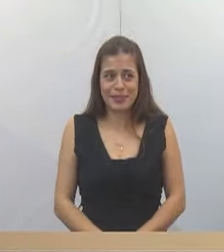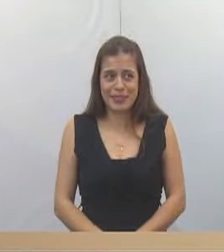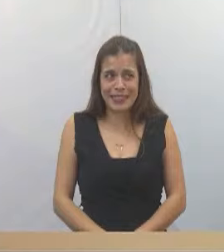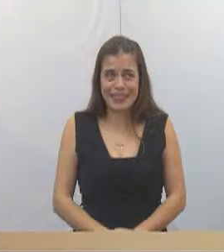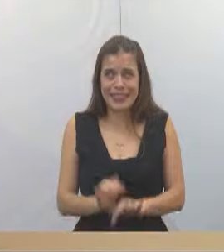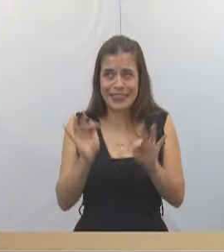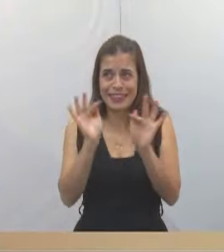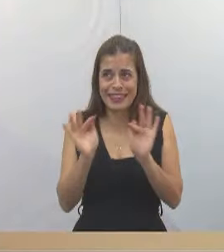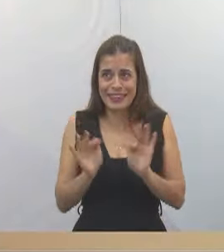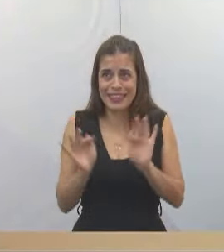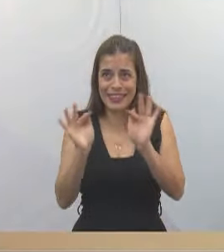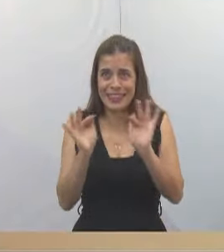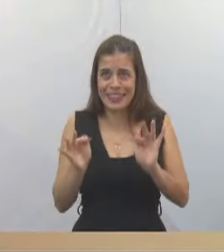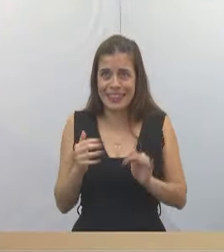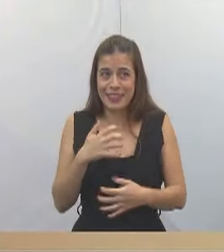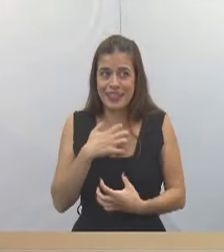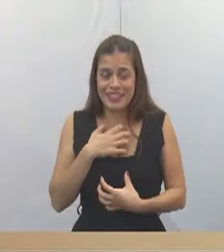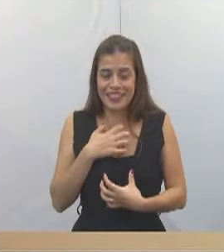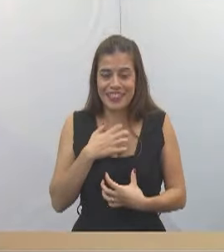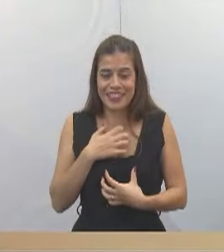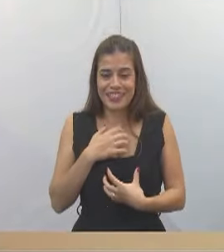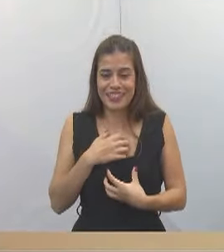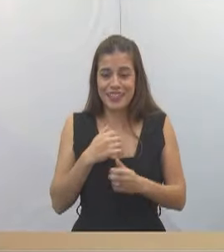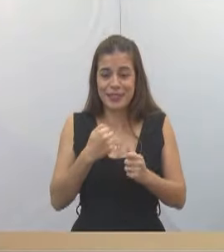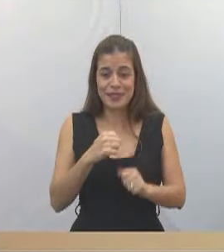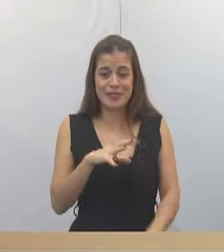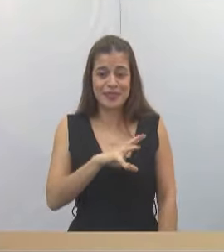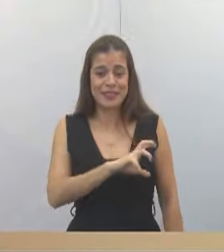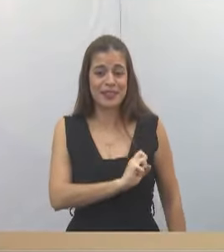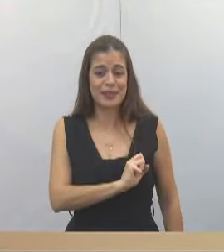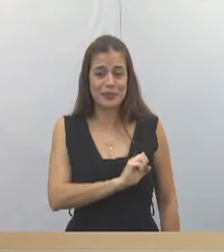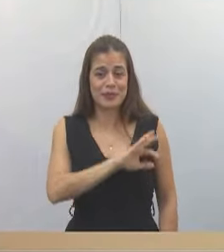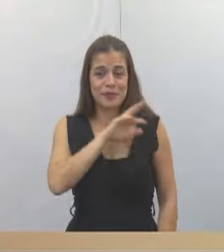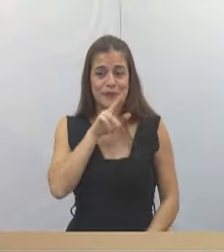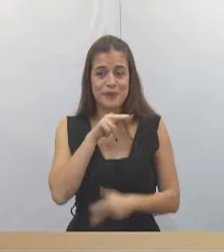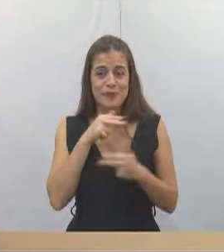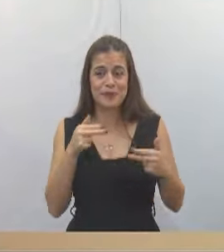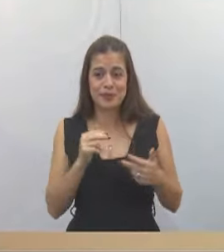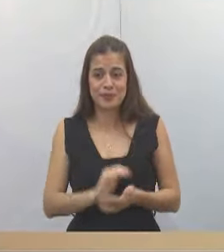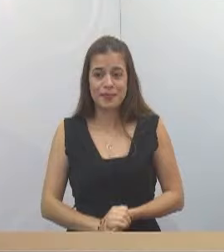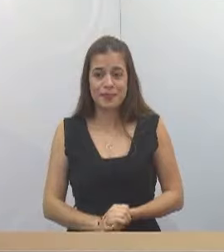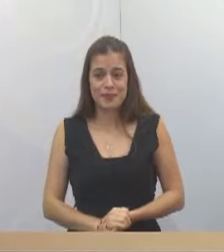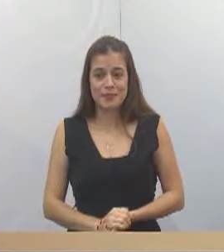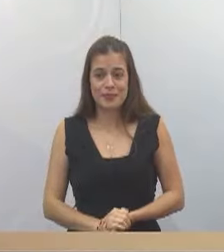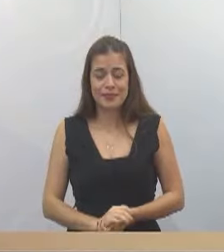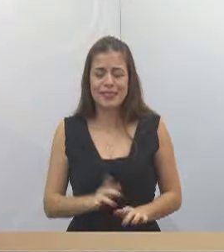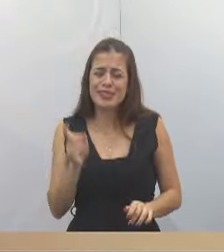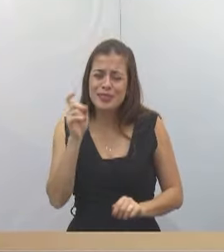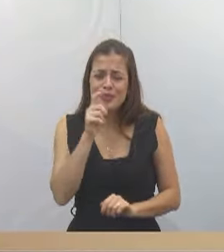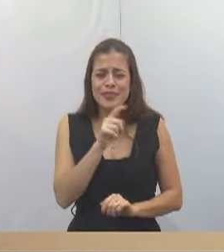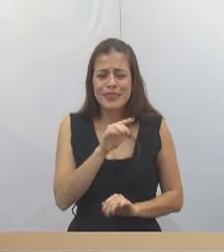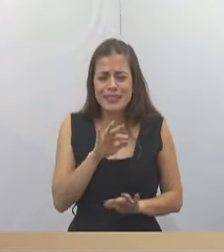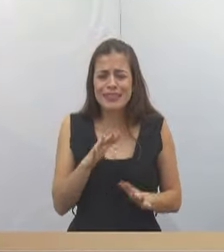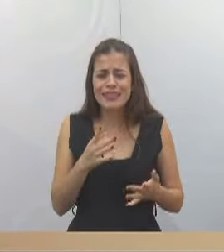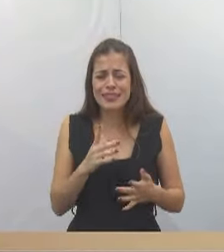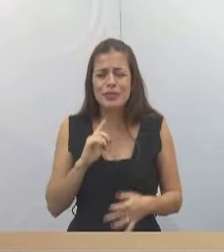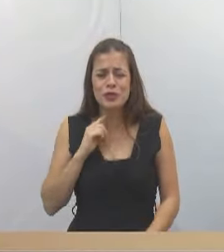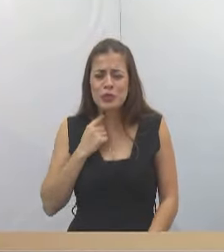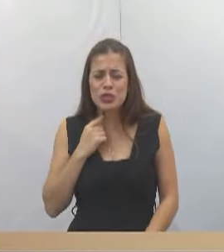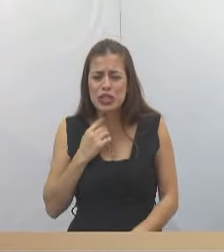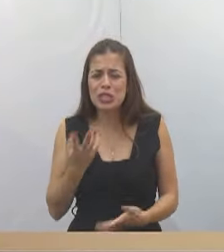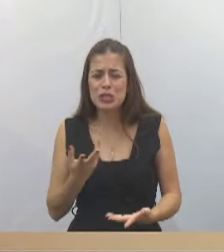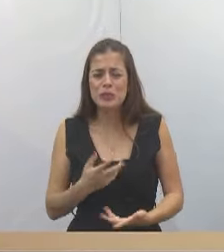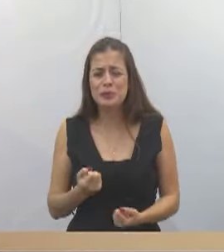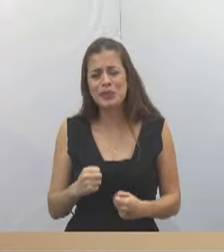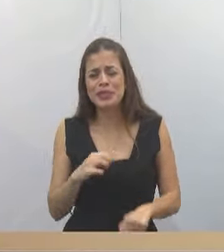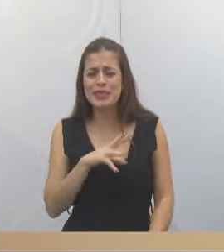vida. Gente, temos que amar esses bichinhos, mesmo no momento difícil deles, tem que aprender a amar,